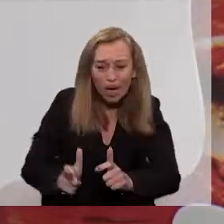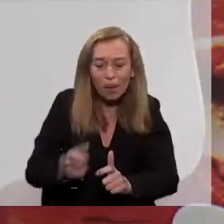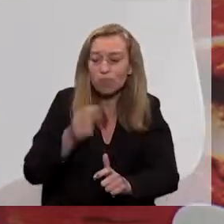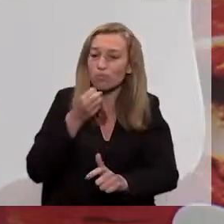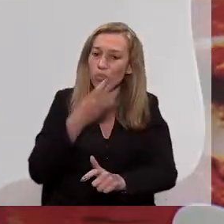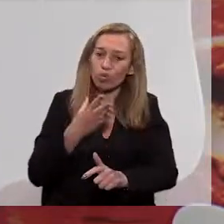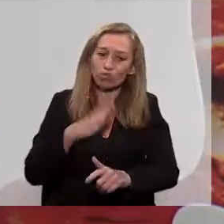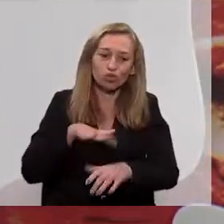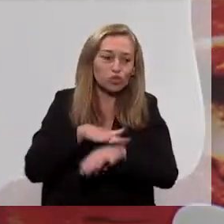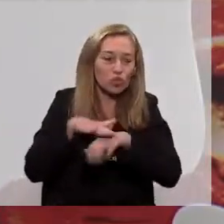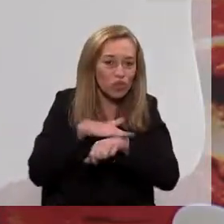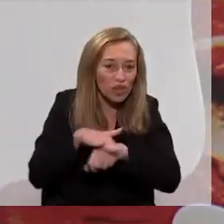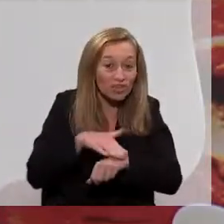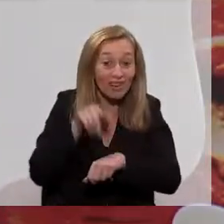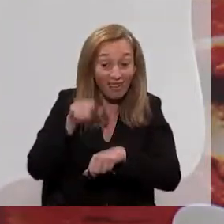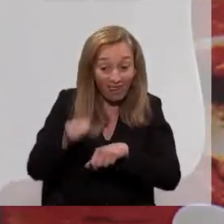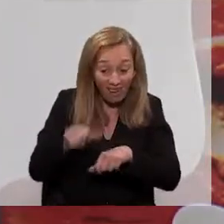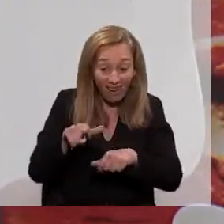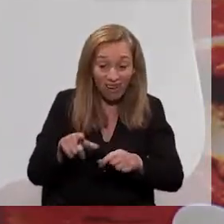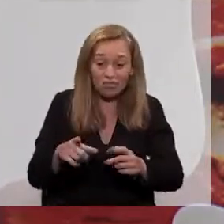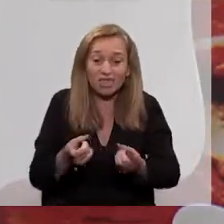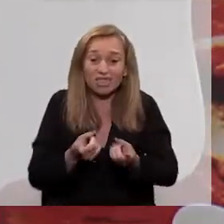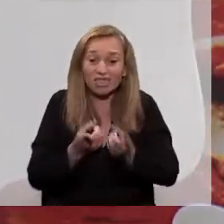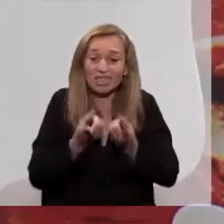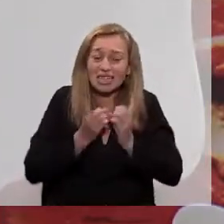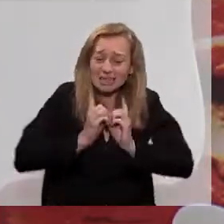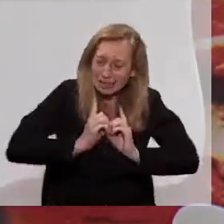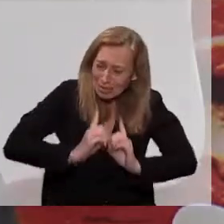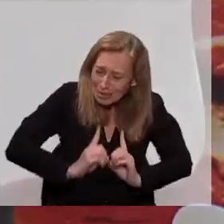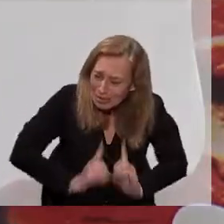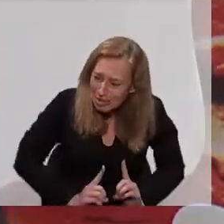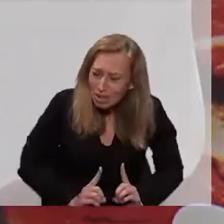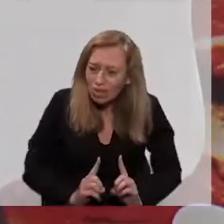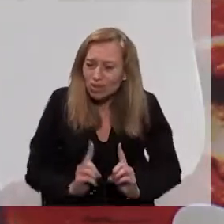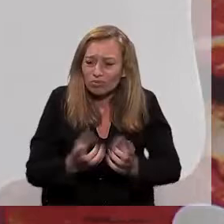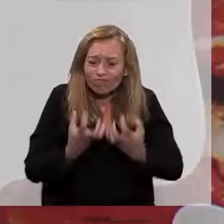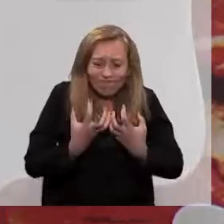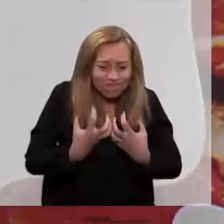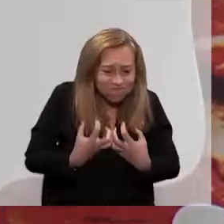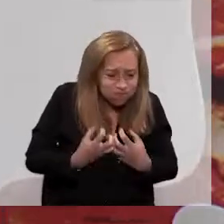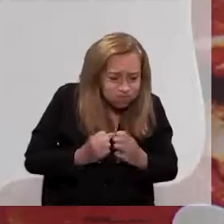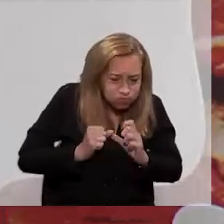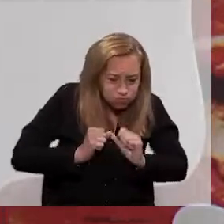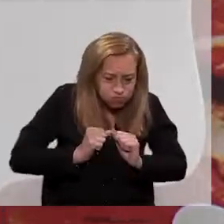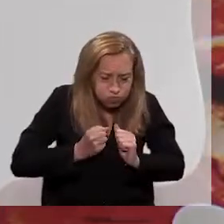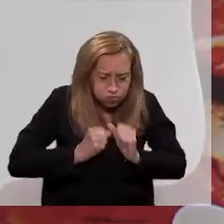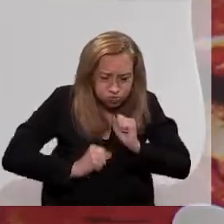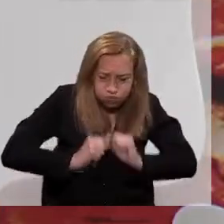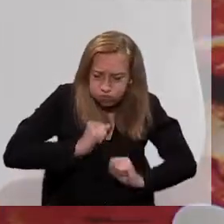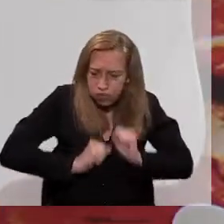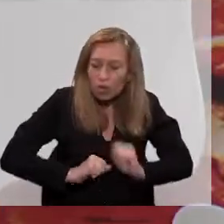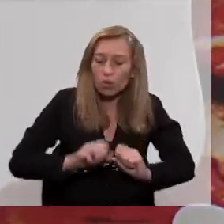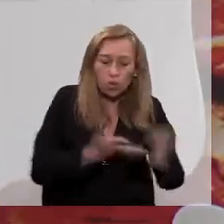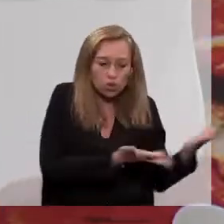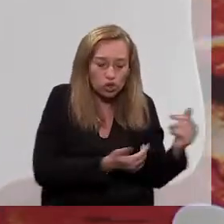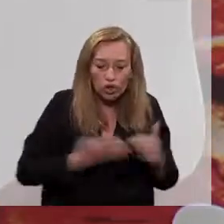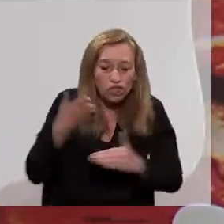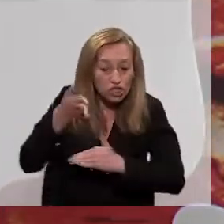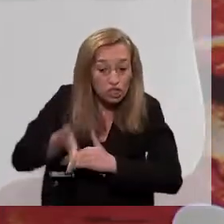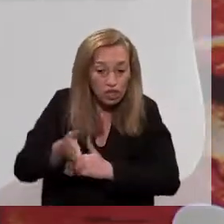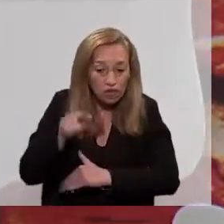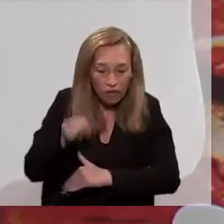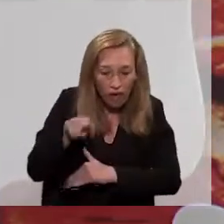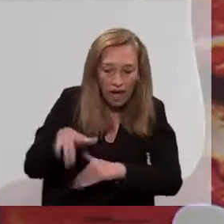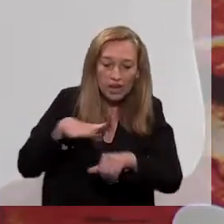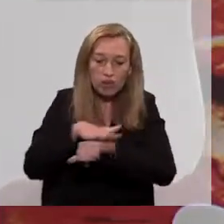transações sociais. Lá é um ambiente de angústia, um ambiente de depressão, né? Então, quando esses jovens chegam até lá